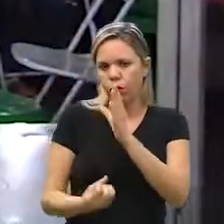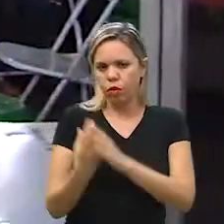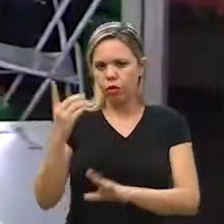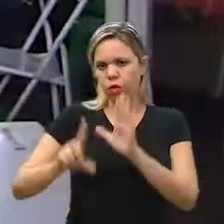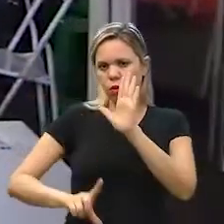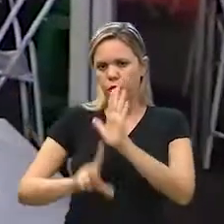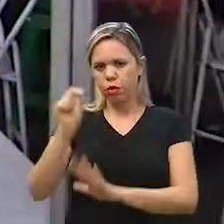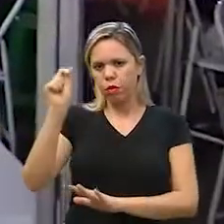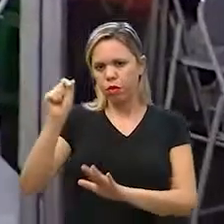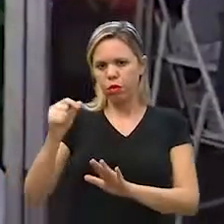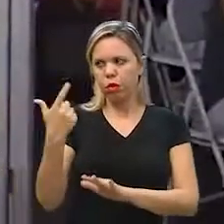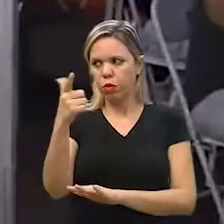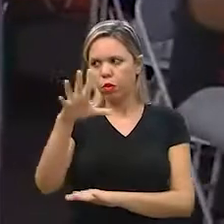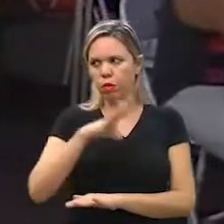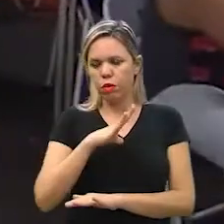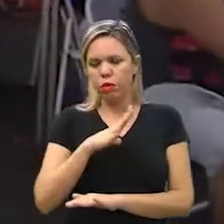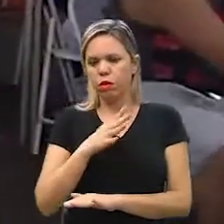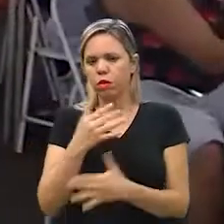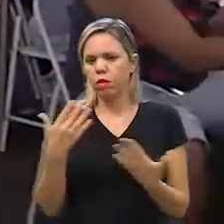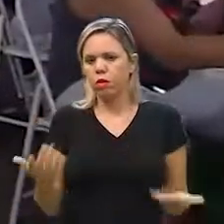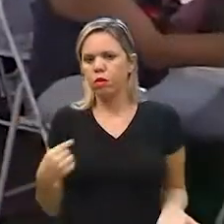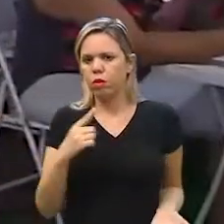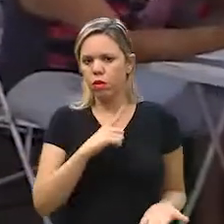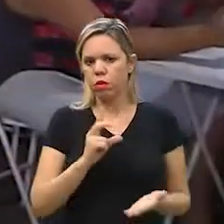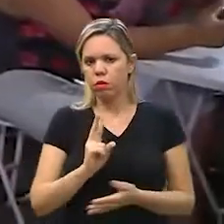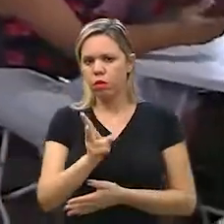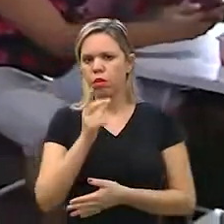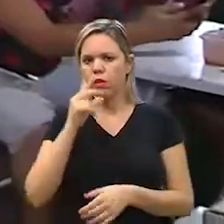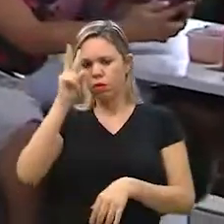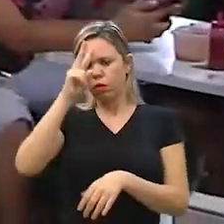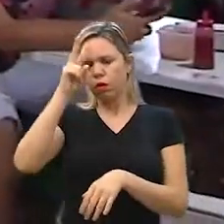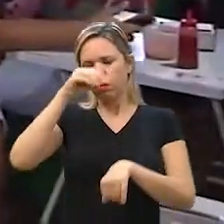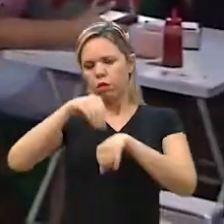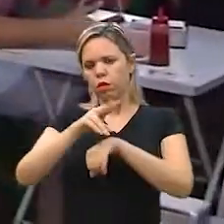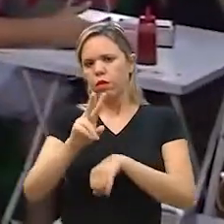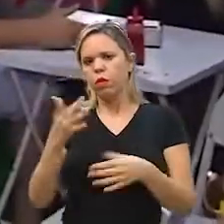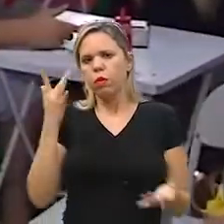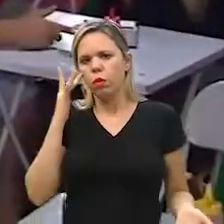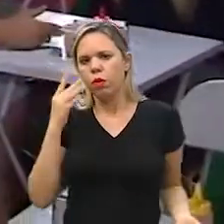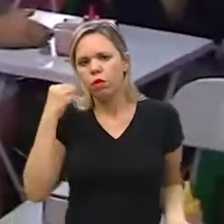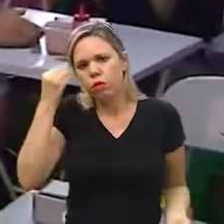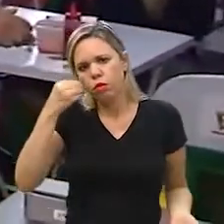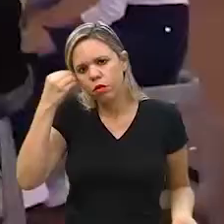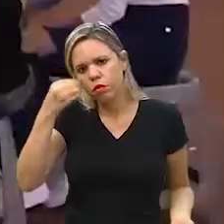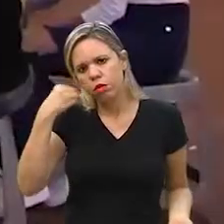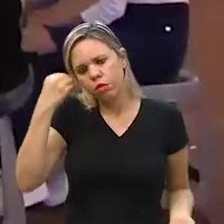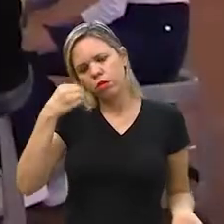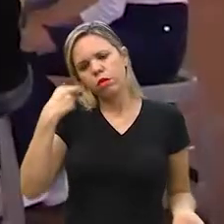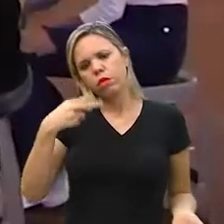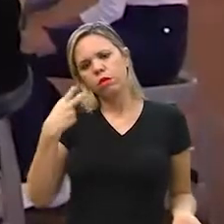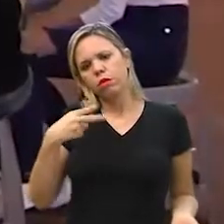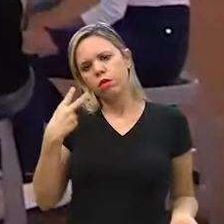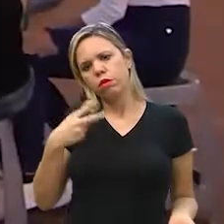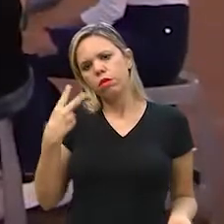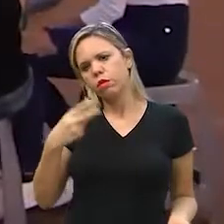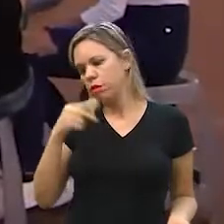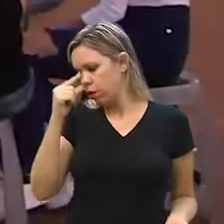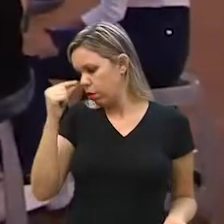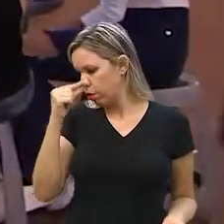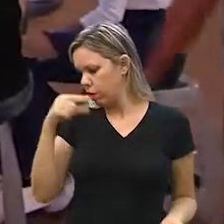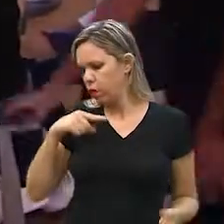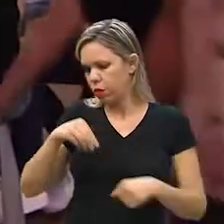de renda para outras cidades. Então, nós temos sempre que lembrar, porque eu acho que com a experiência que o vereador Arnaldo